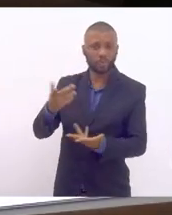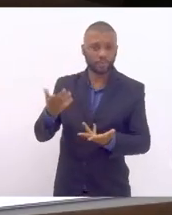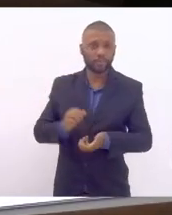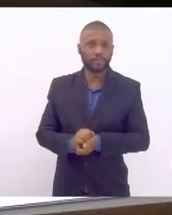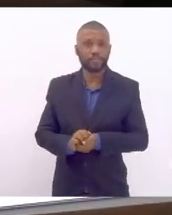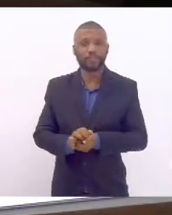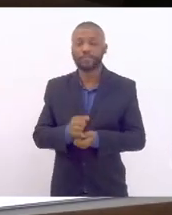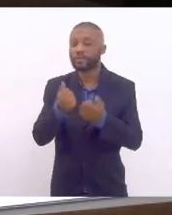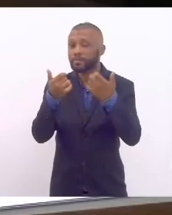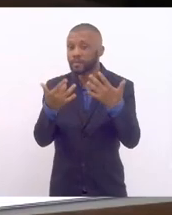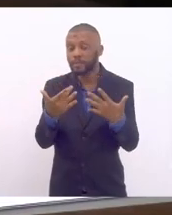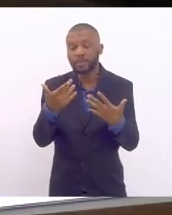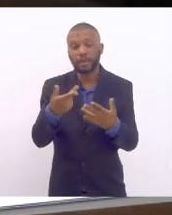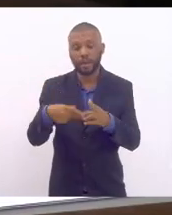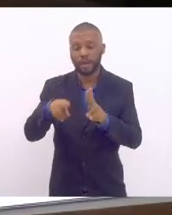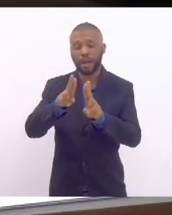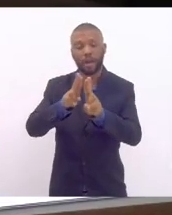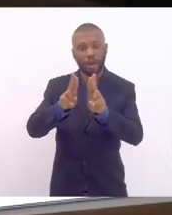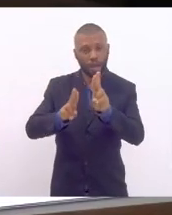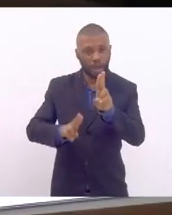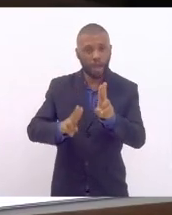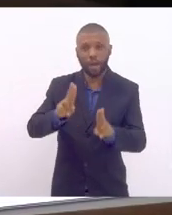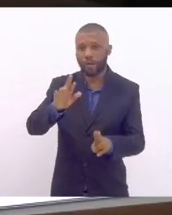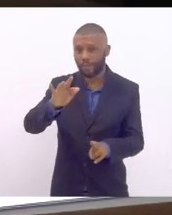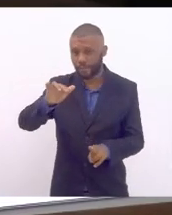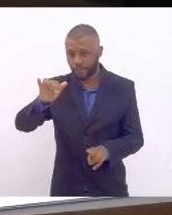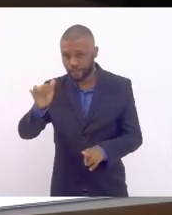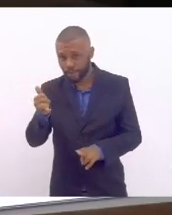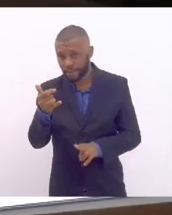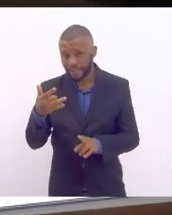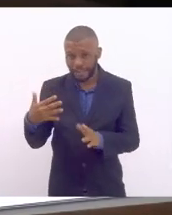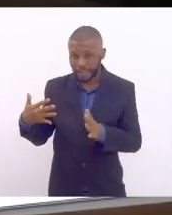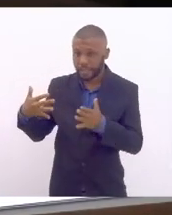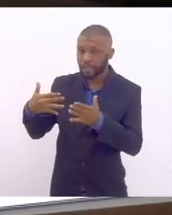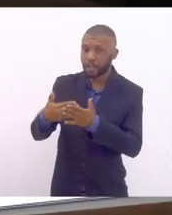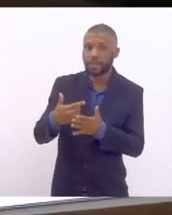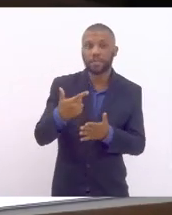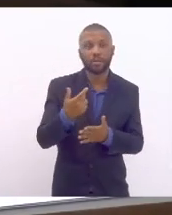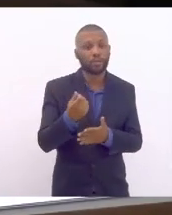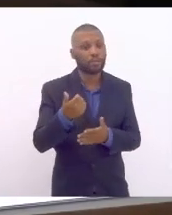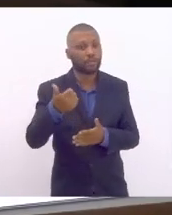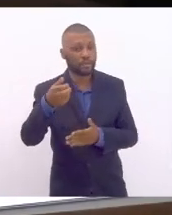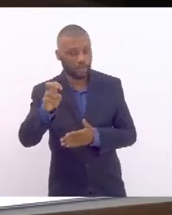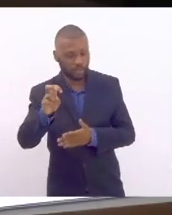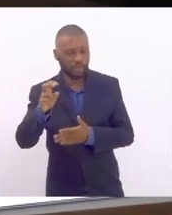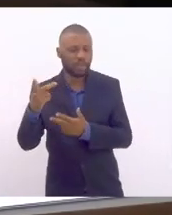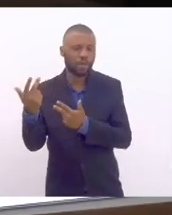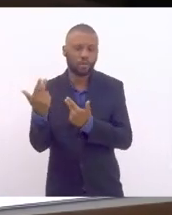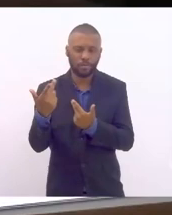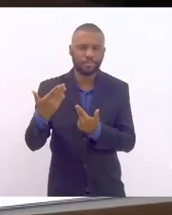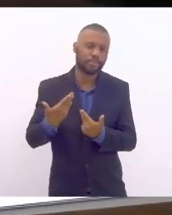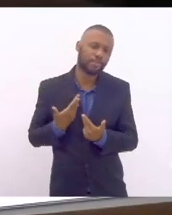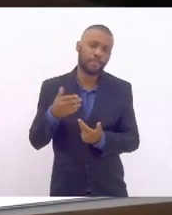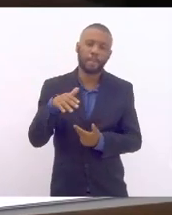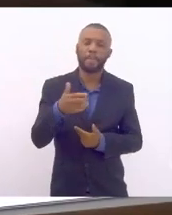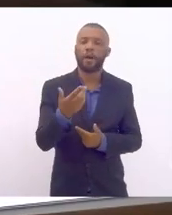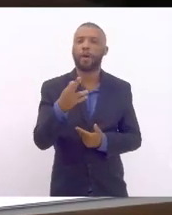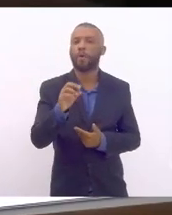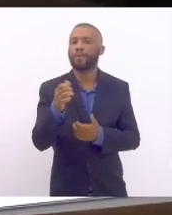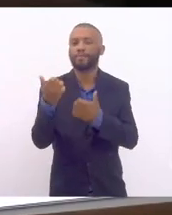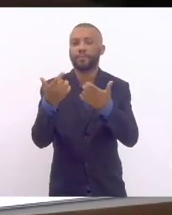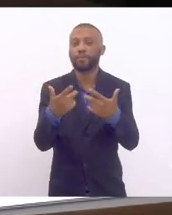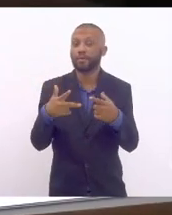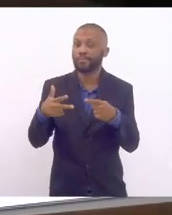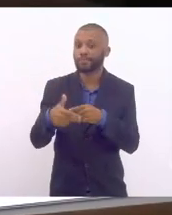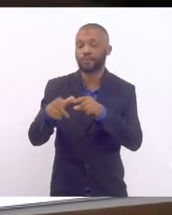UFRJ ela vem E desde 2015 como foi dito aqui pelo meu colega Mauro com uma redução